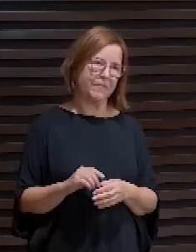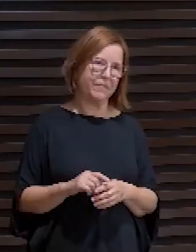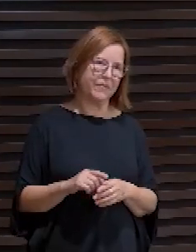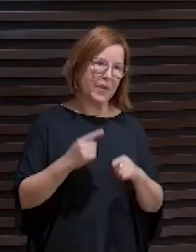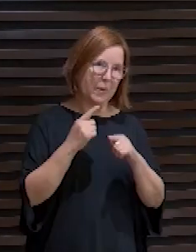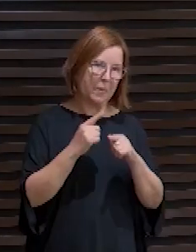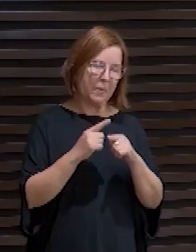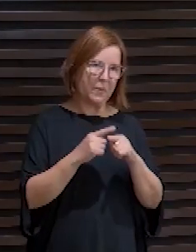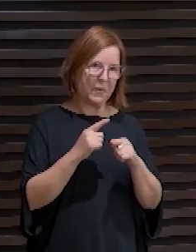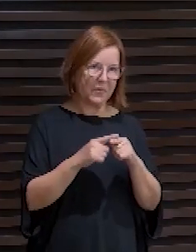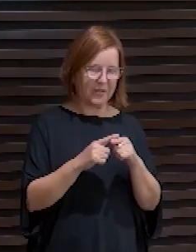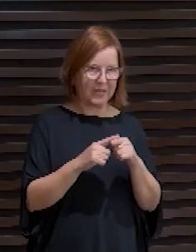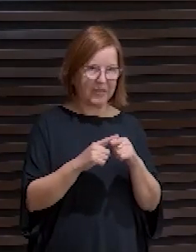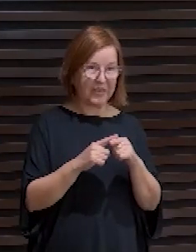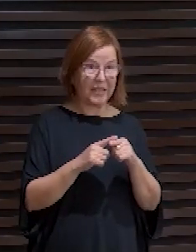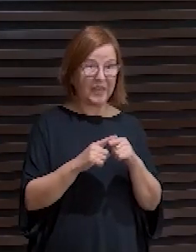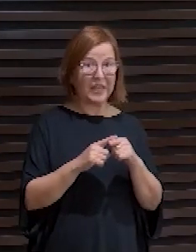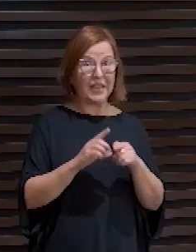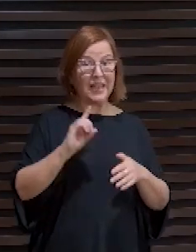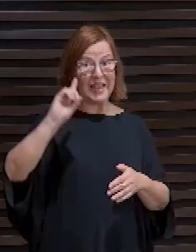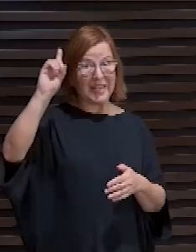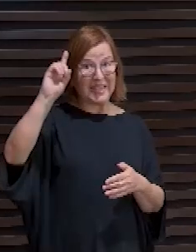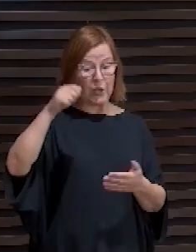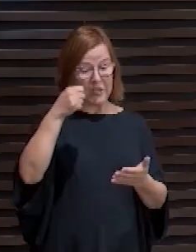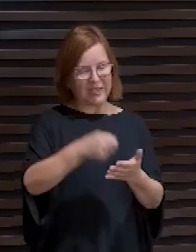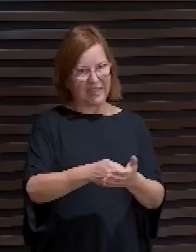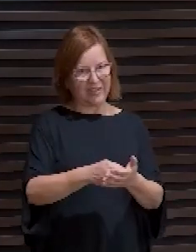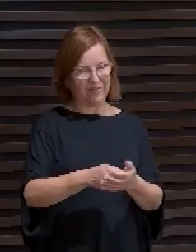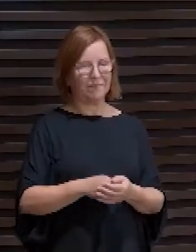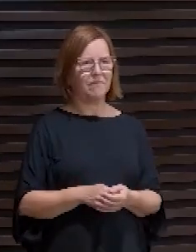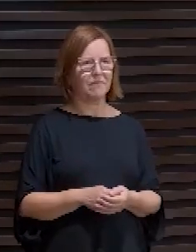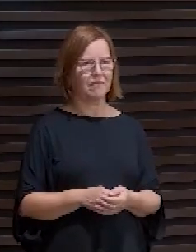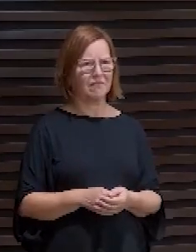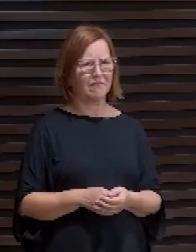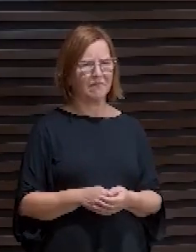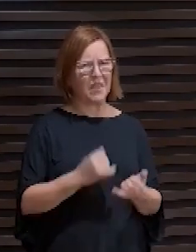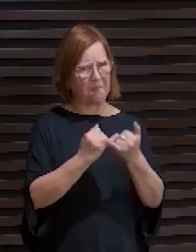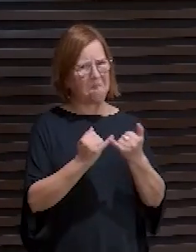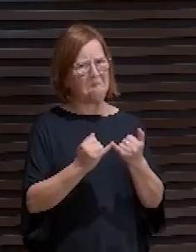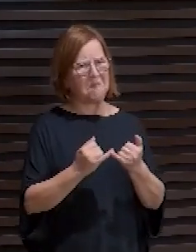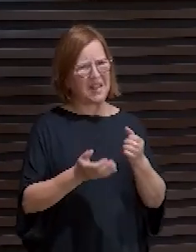de Deus que os garante. Parece tão básico para nós, não é?